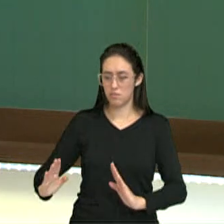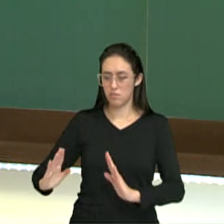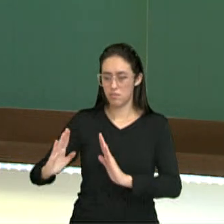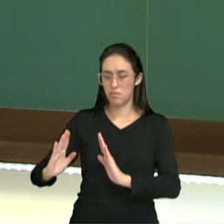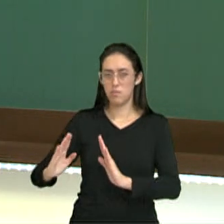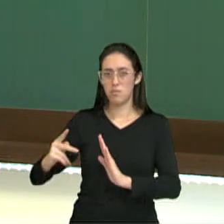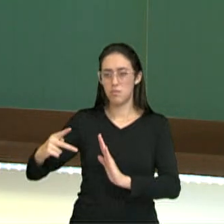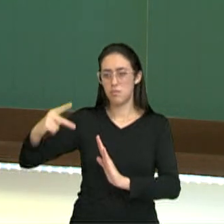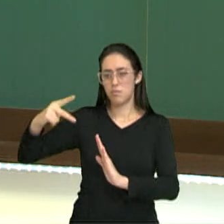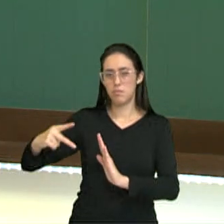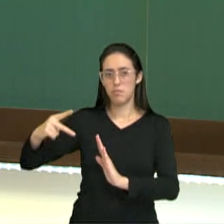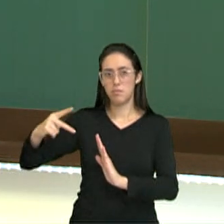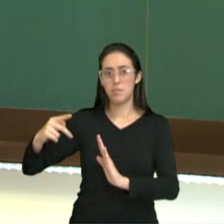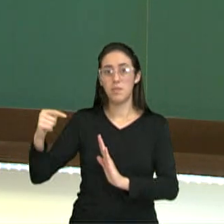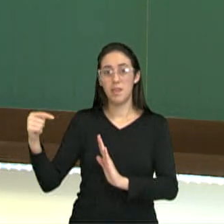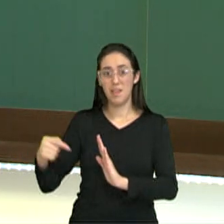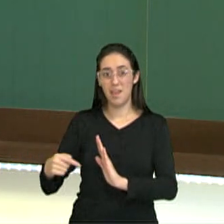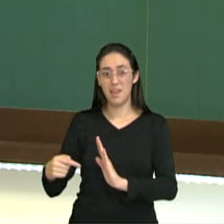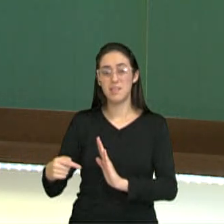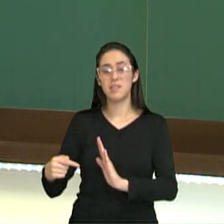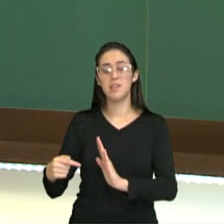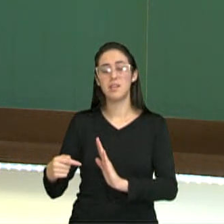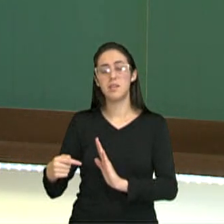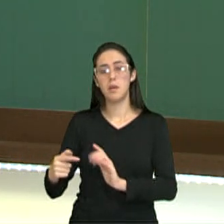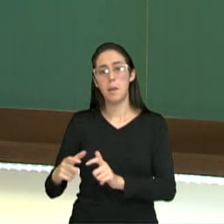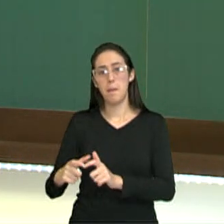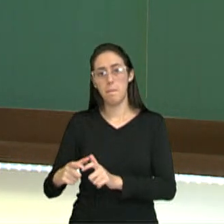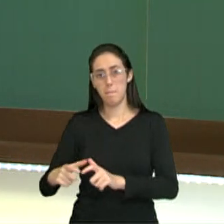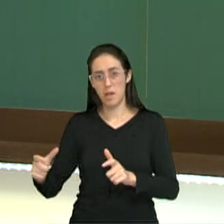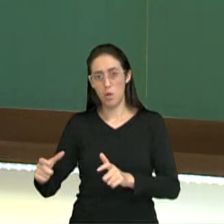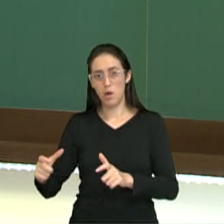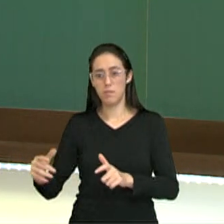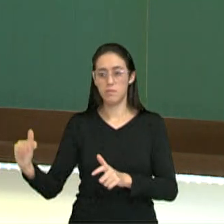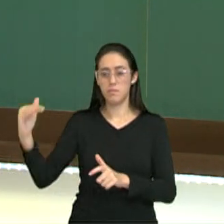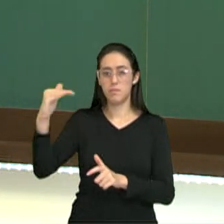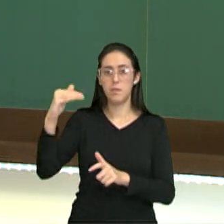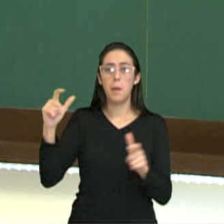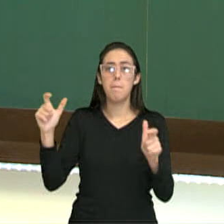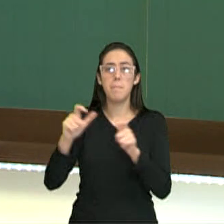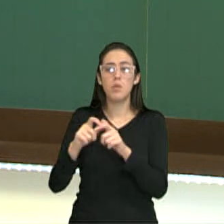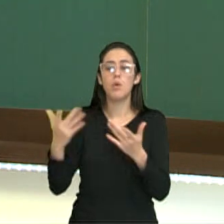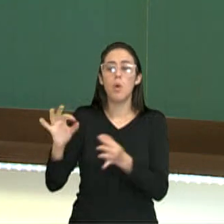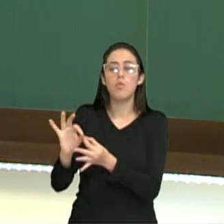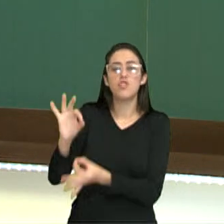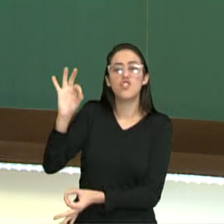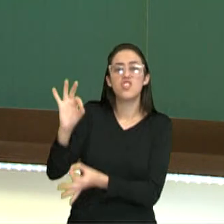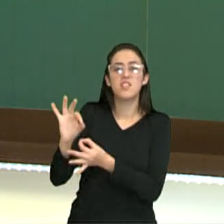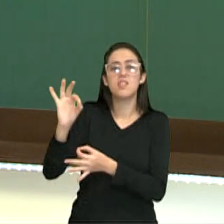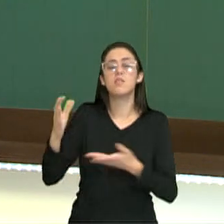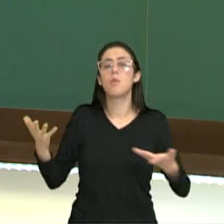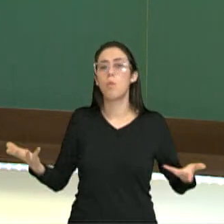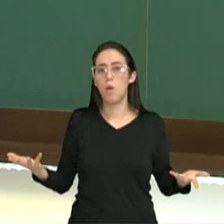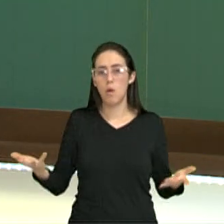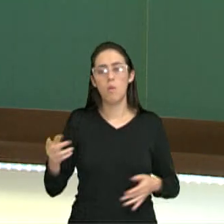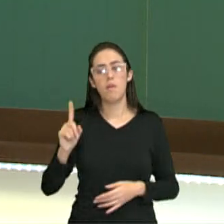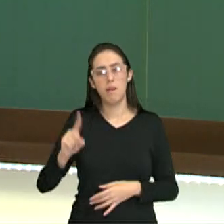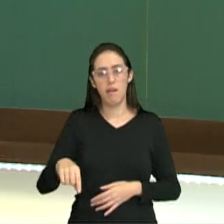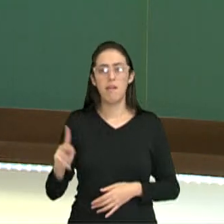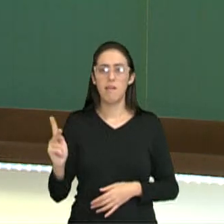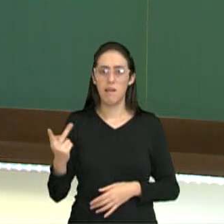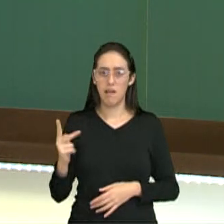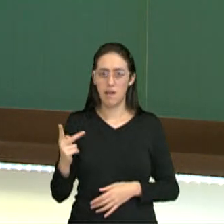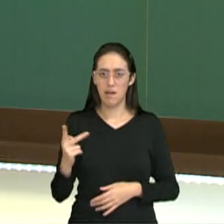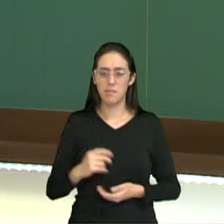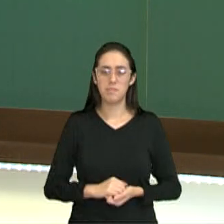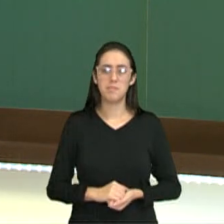duas bases, a base menor e a base maior e a base menor. A distância entre as duas vai ser exatamente a altura do